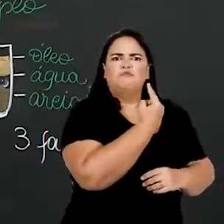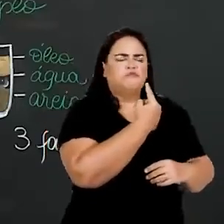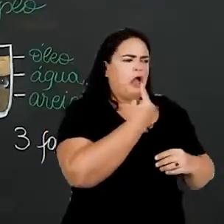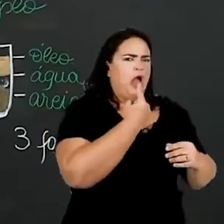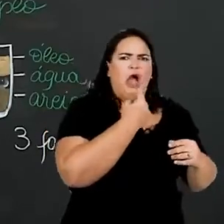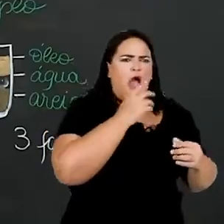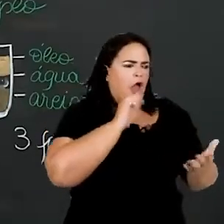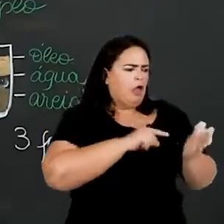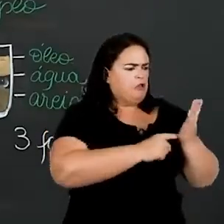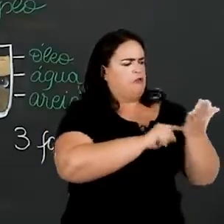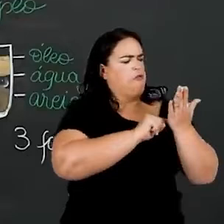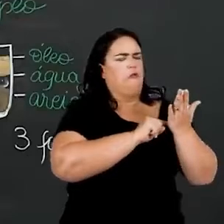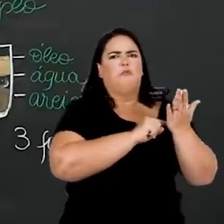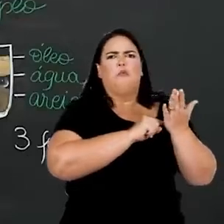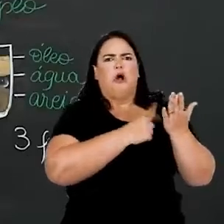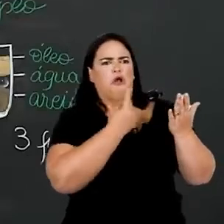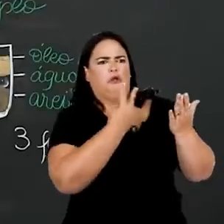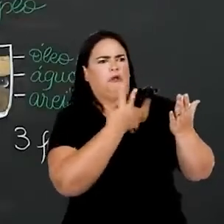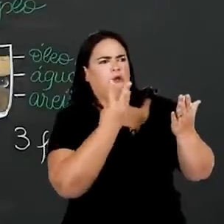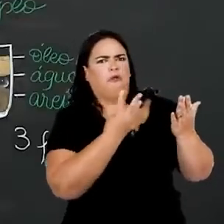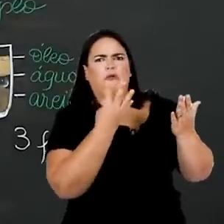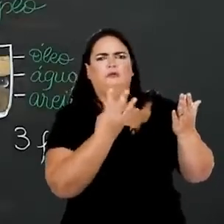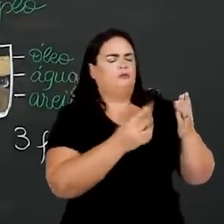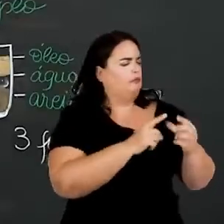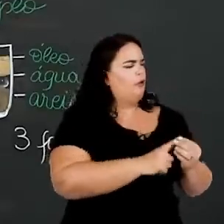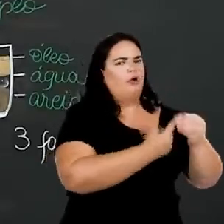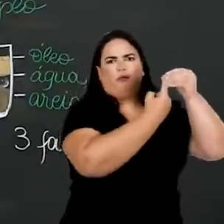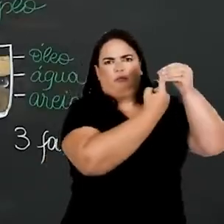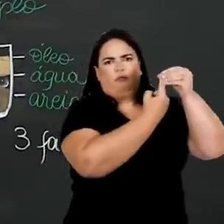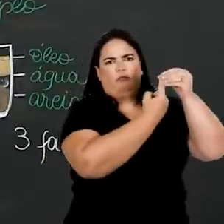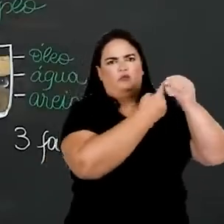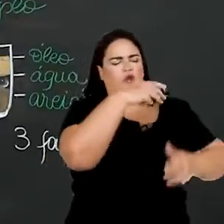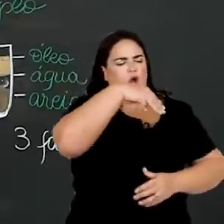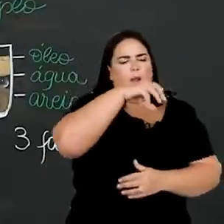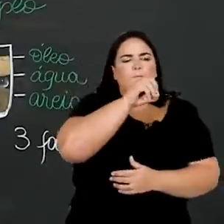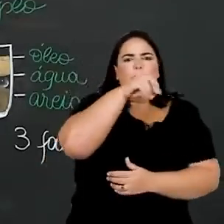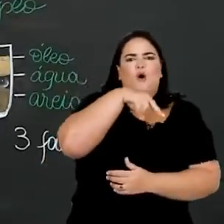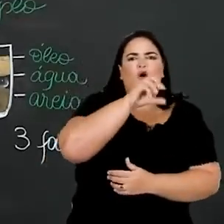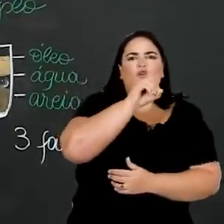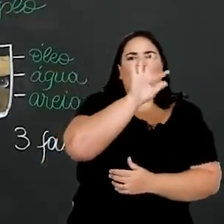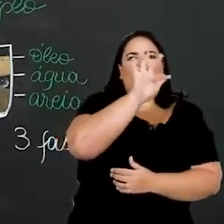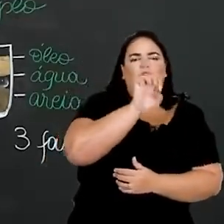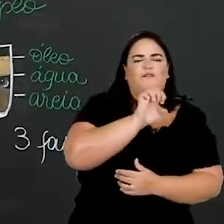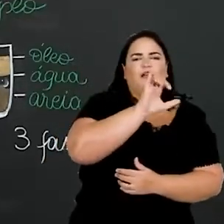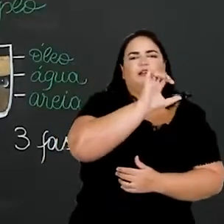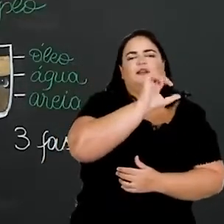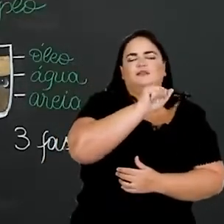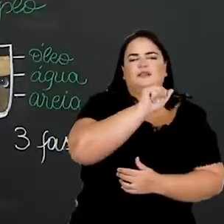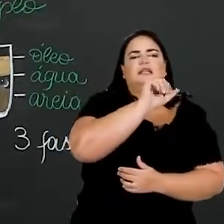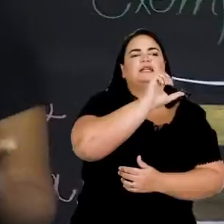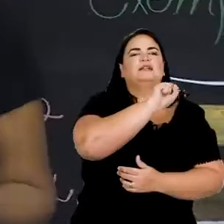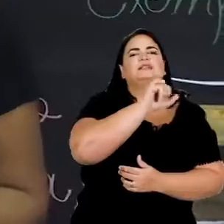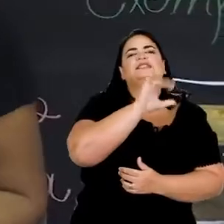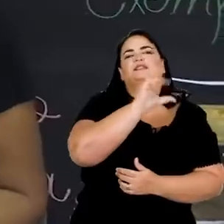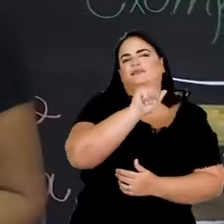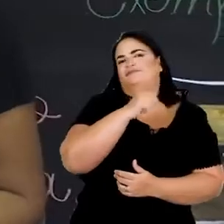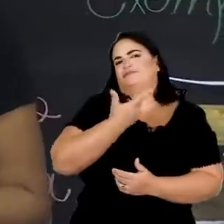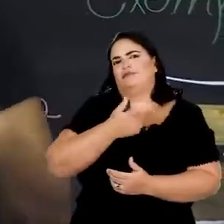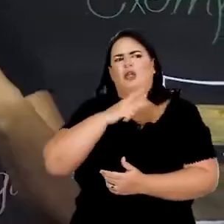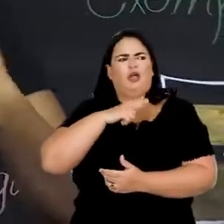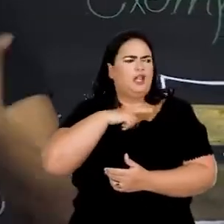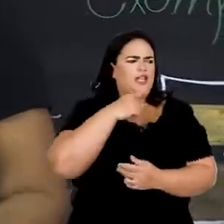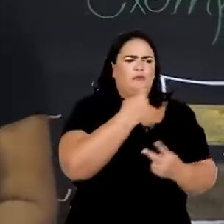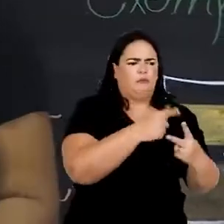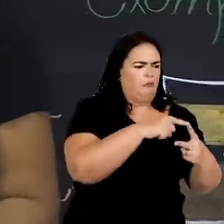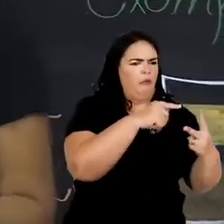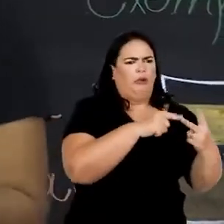uniforme. A gente fala que ela forma uma única fase, monofásica. Eu tenho mais de um conteúdo ali,